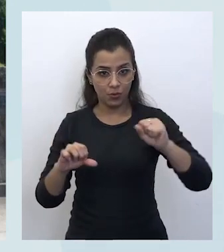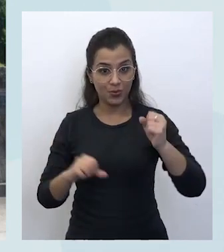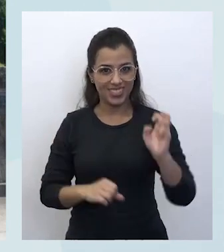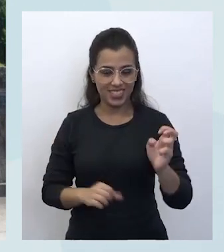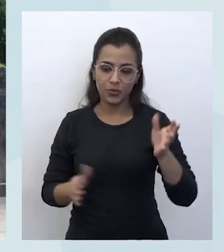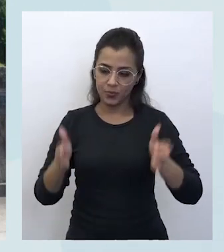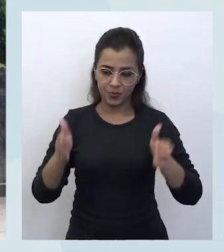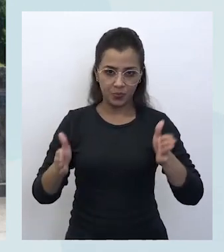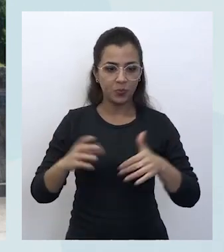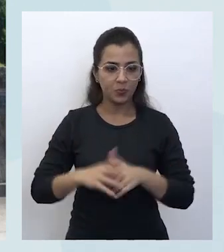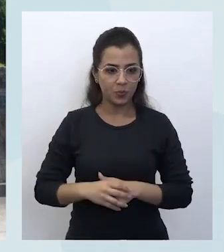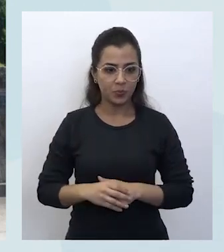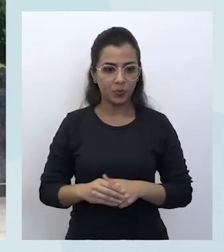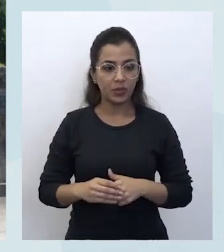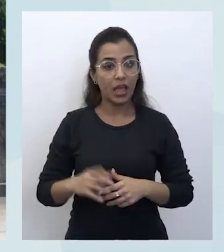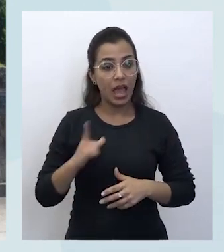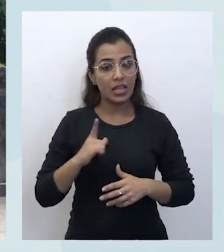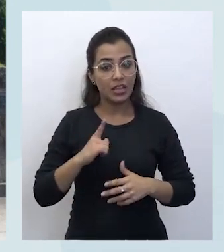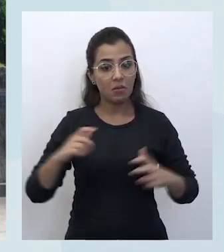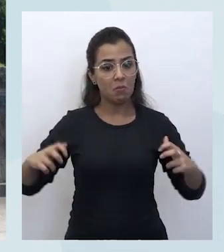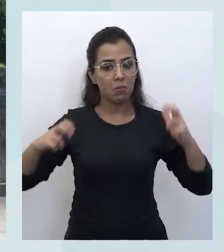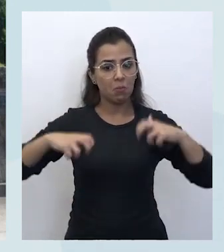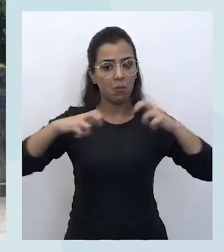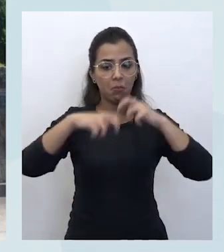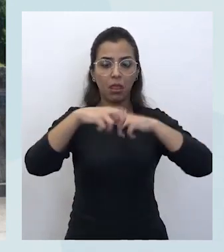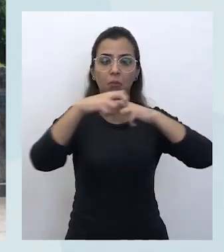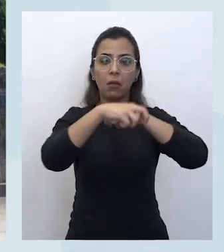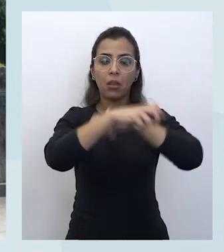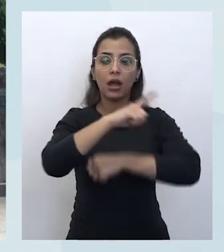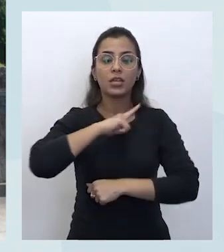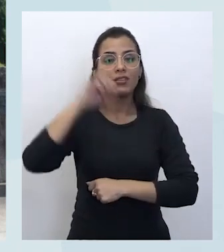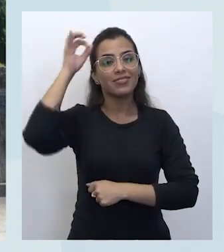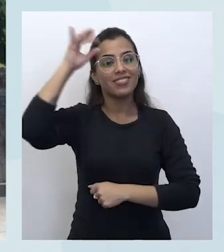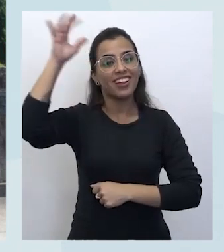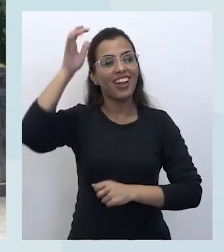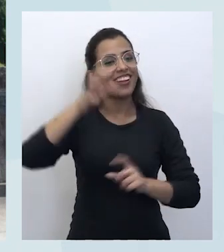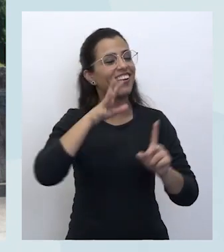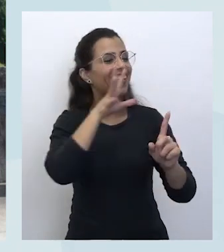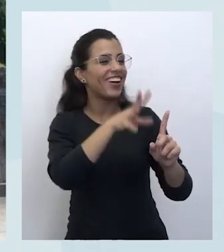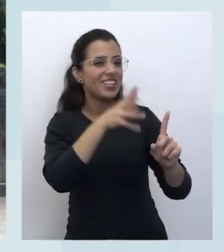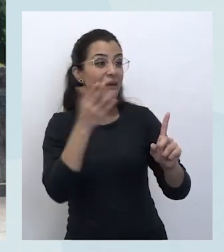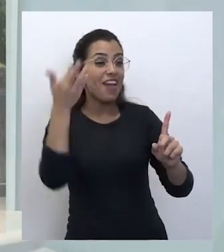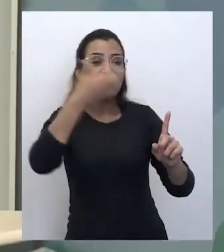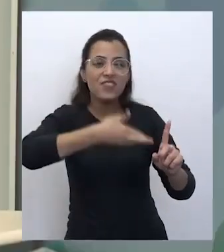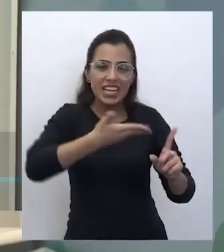entre outros fatores, como as cruzadas, serviram de inspiração para as novelas de cavalaria, resumindo aquilo que eu falei agora há pouco.